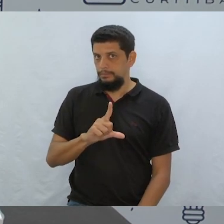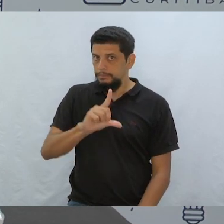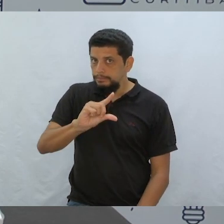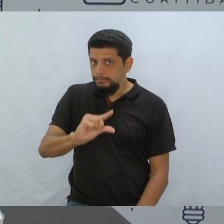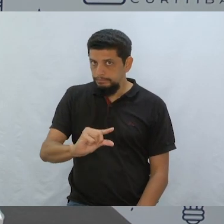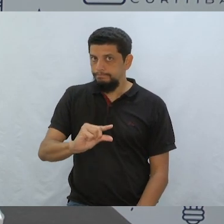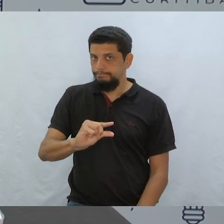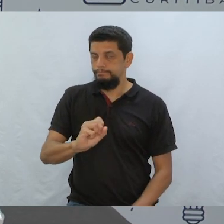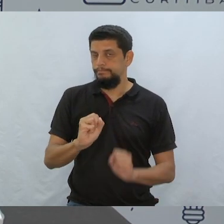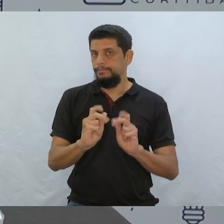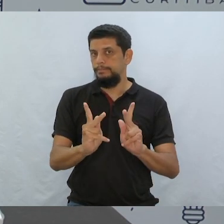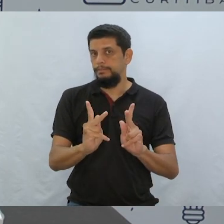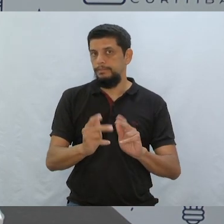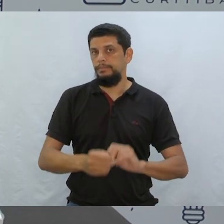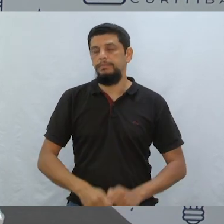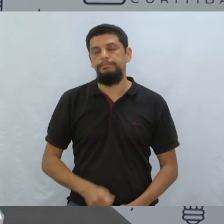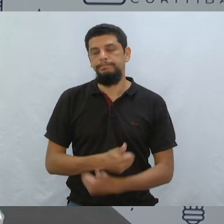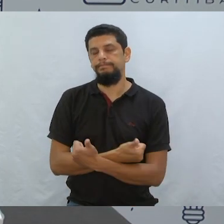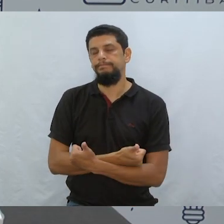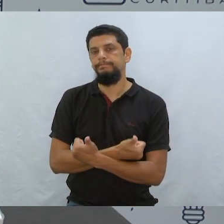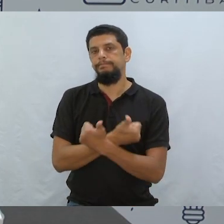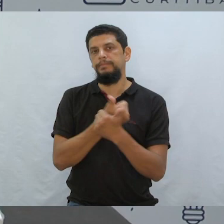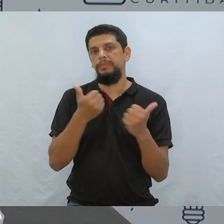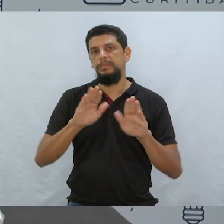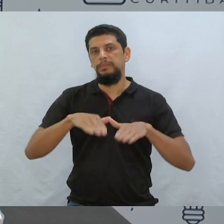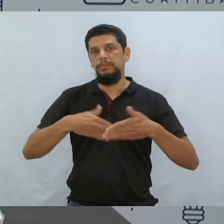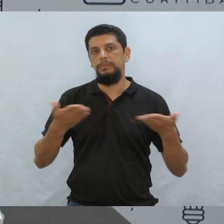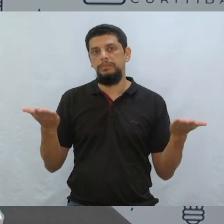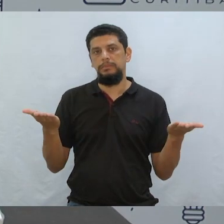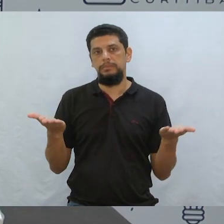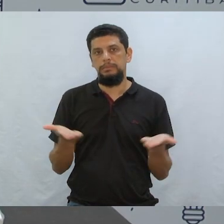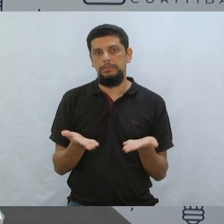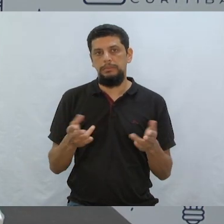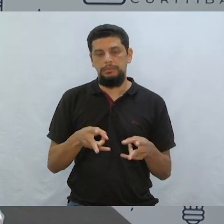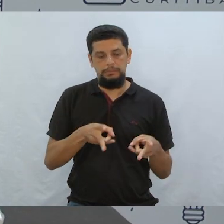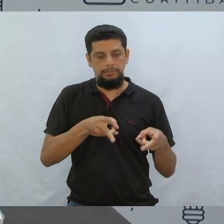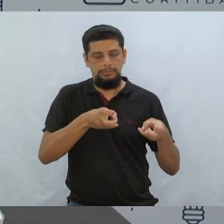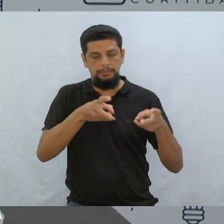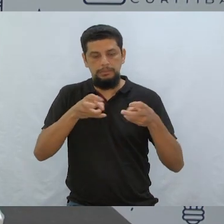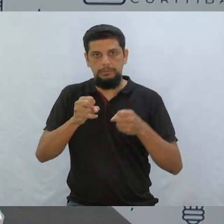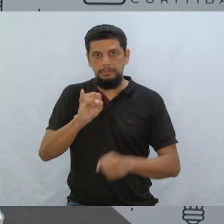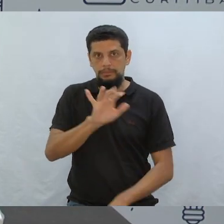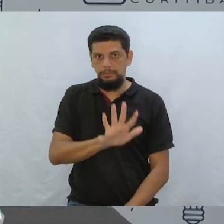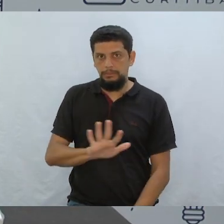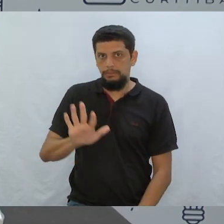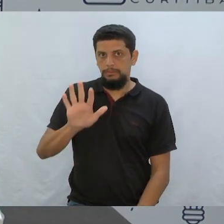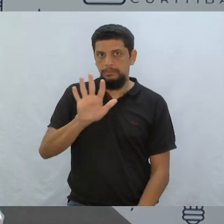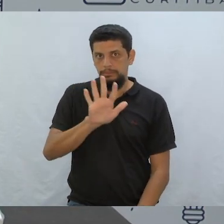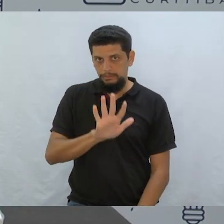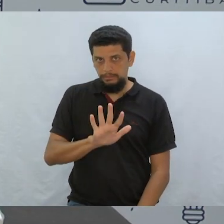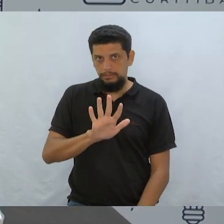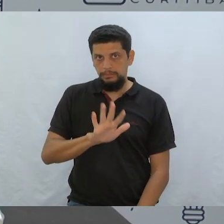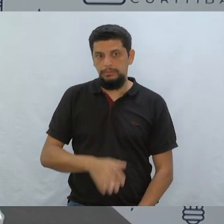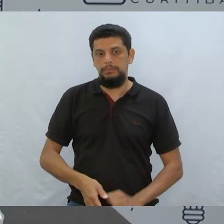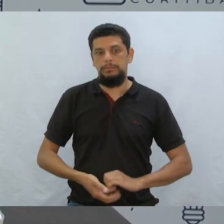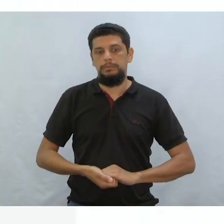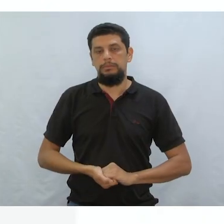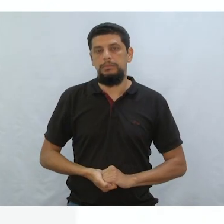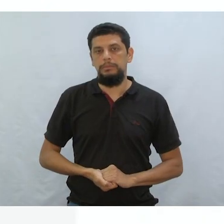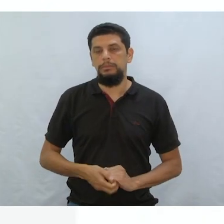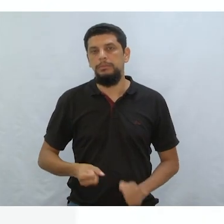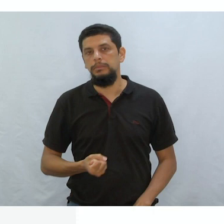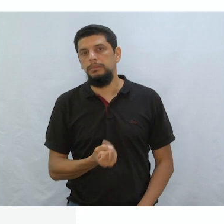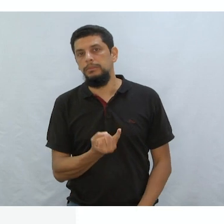1 litro. Ela é menor, né? Muito bem. Então, agora, observem lá na tela.